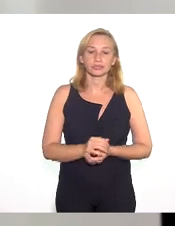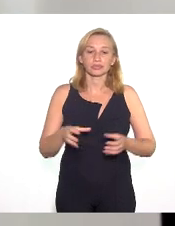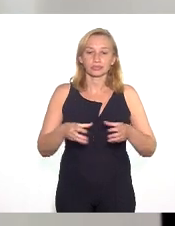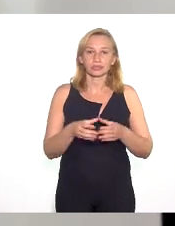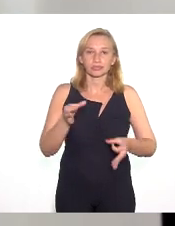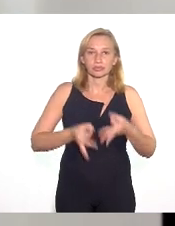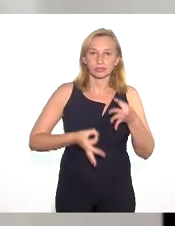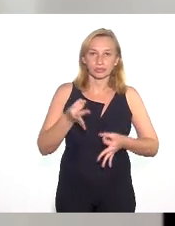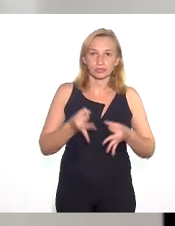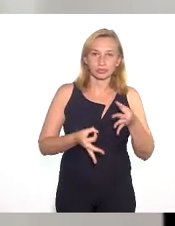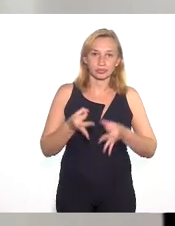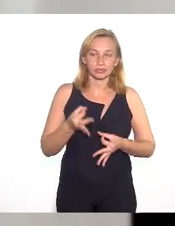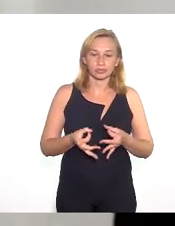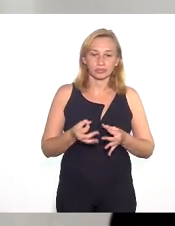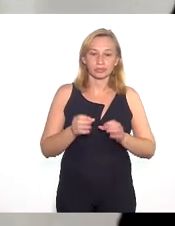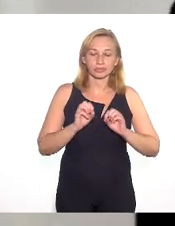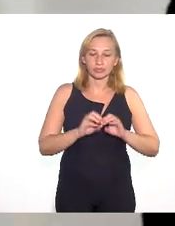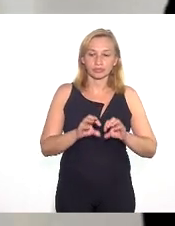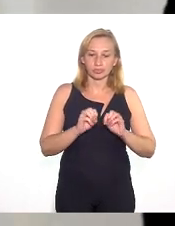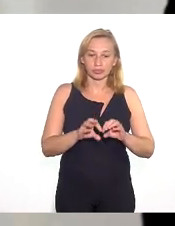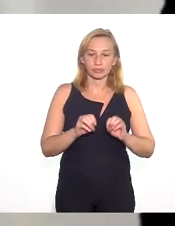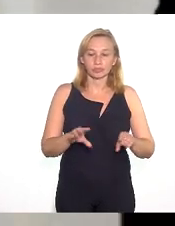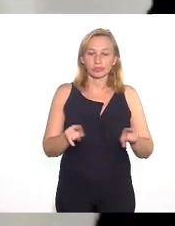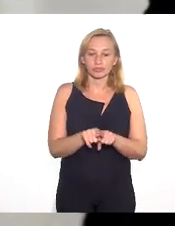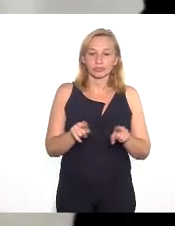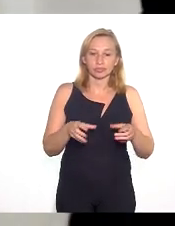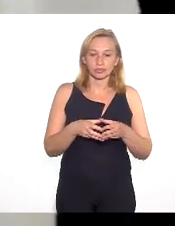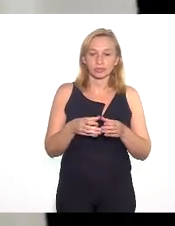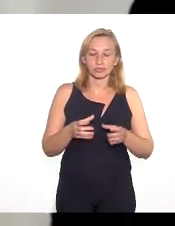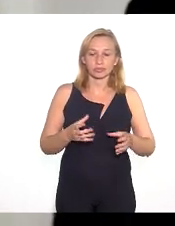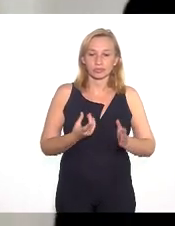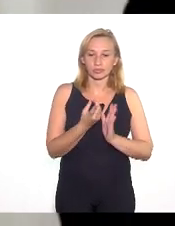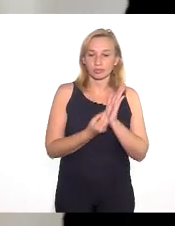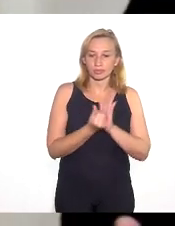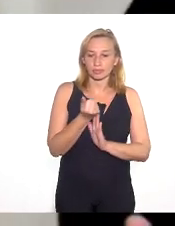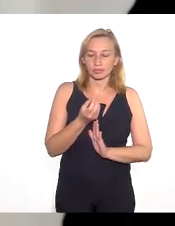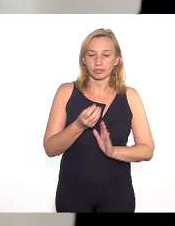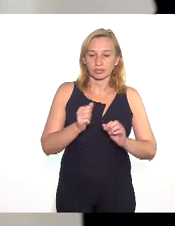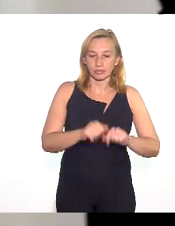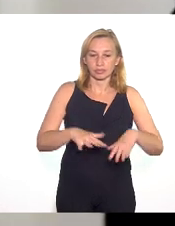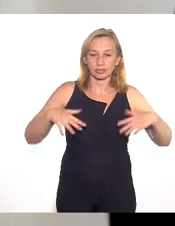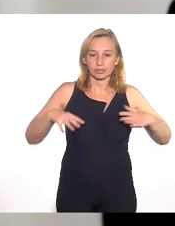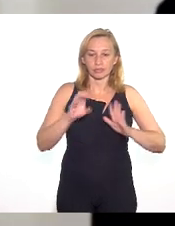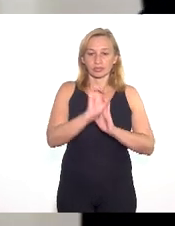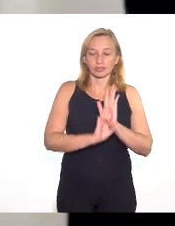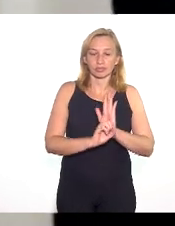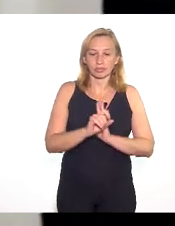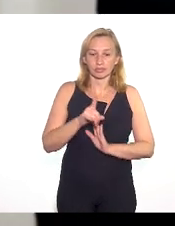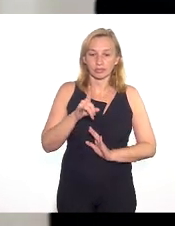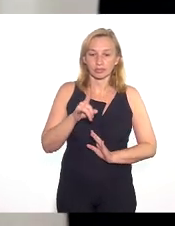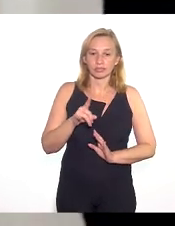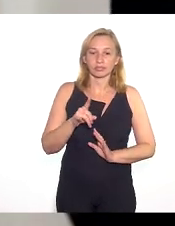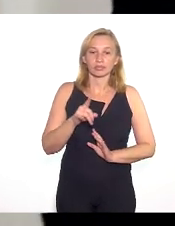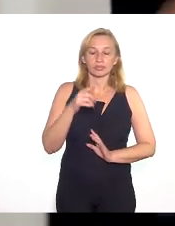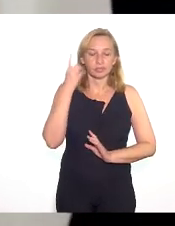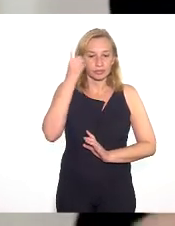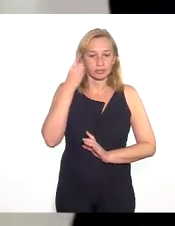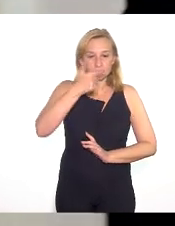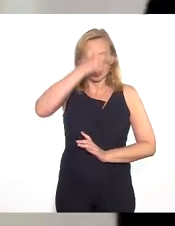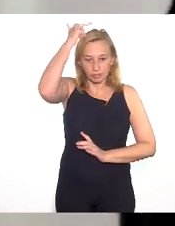e Justiça, de Educação e Orçamento, as emendas de plenário. Para emitir parecer pela comissão, deputado Luiz Paulo.